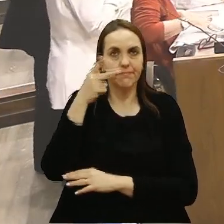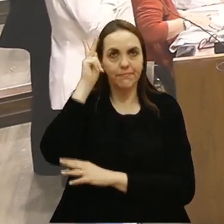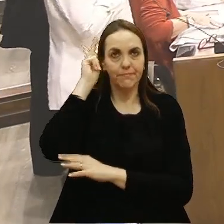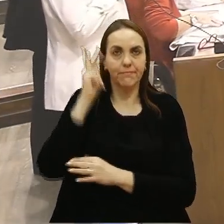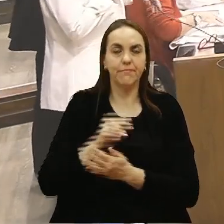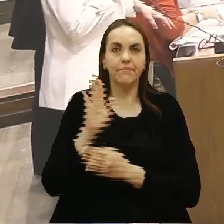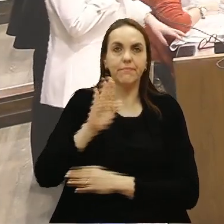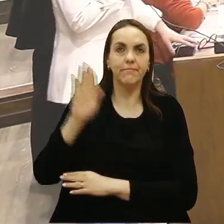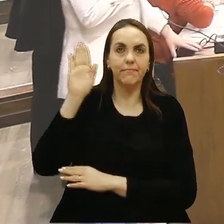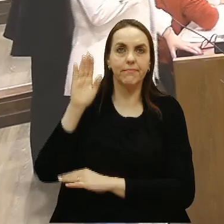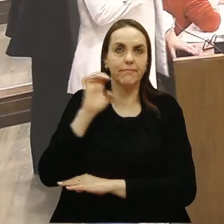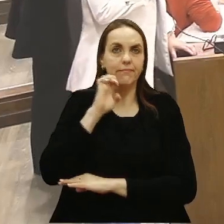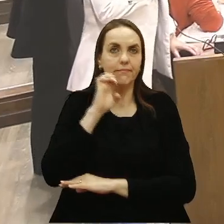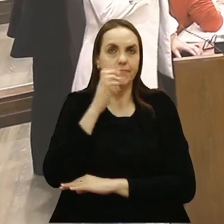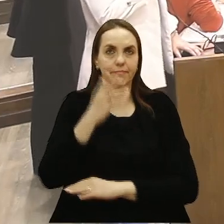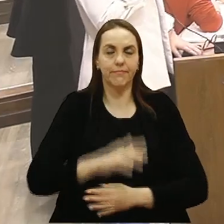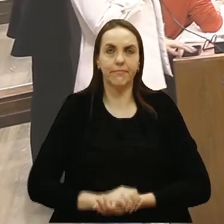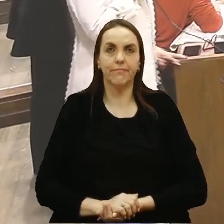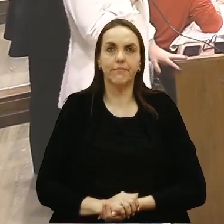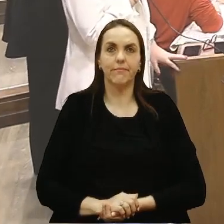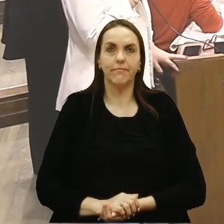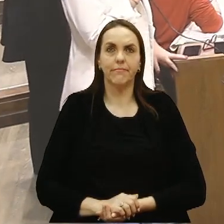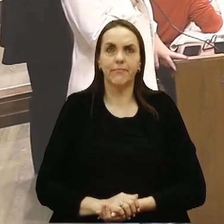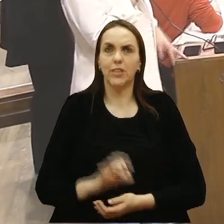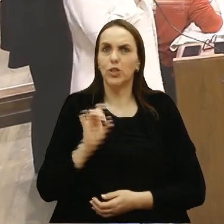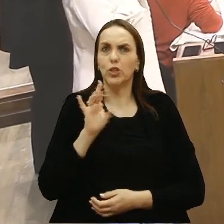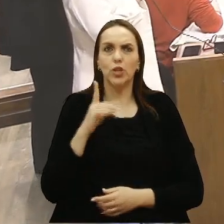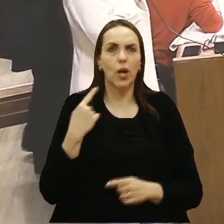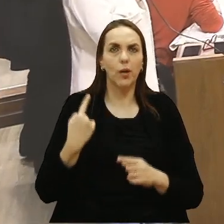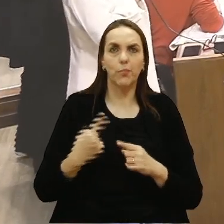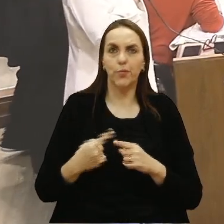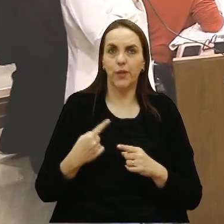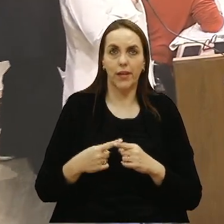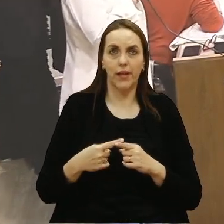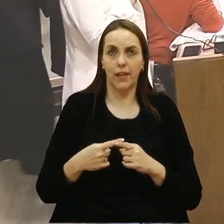palavra. Com a palavra, a vereadora Estela Balardi. É só porque, ouvindo a fala do vereador,